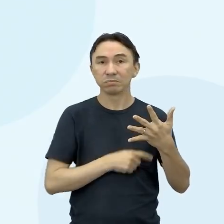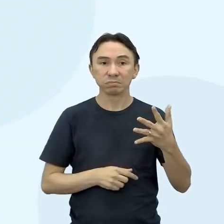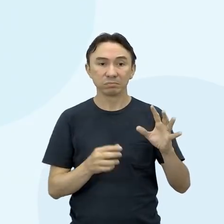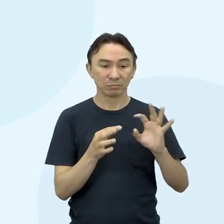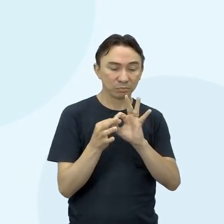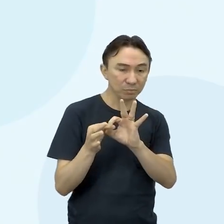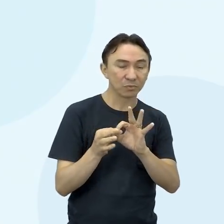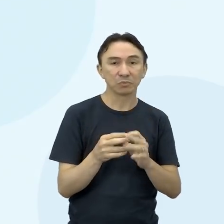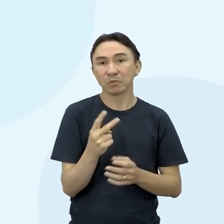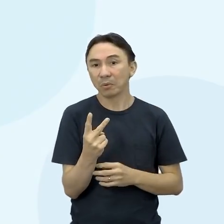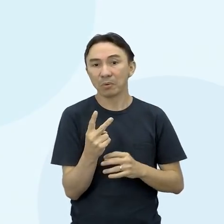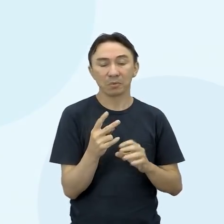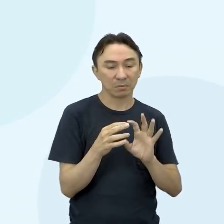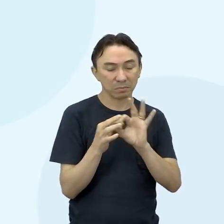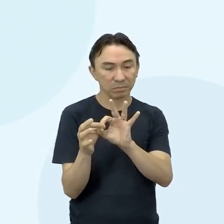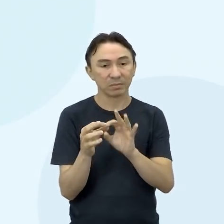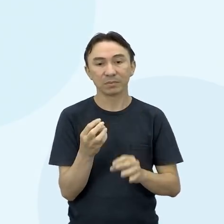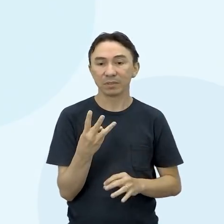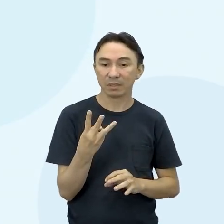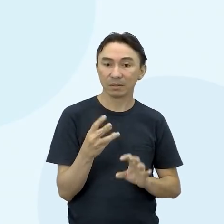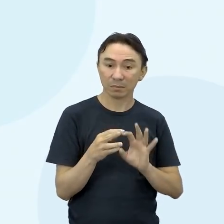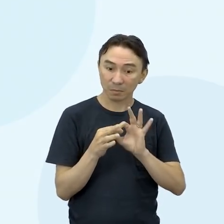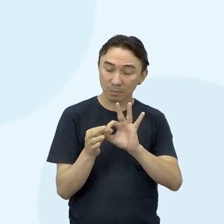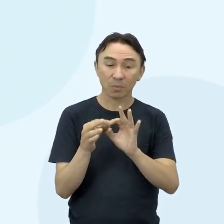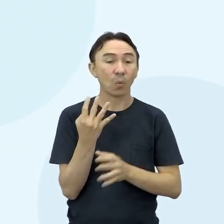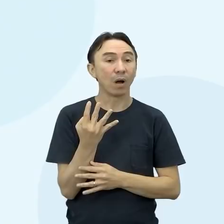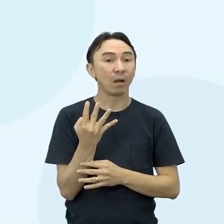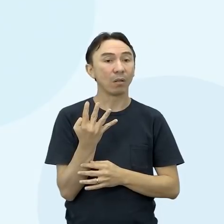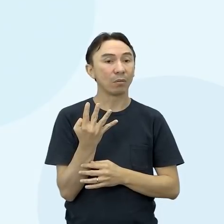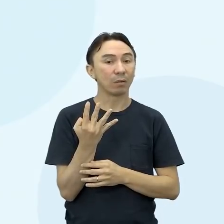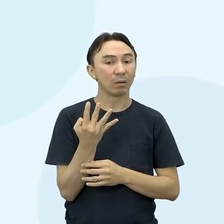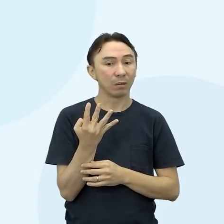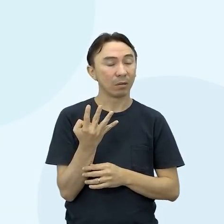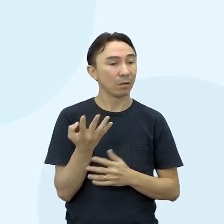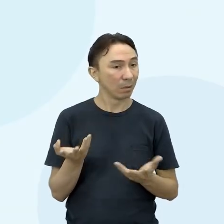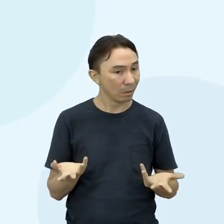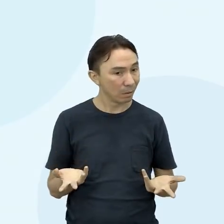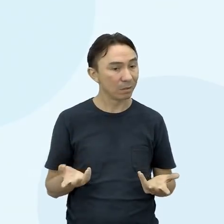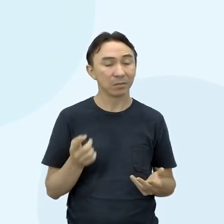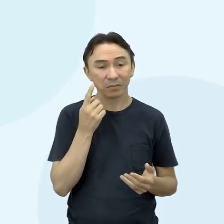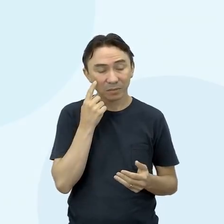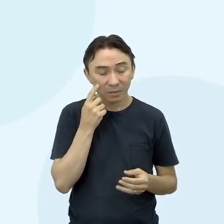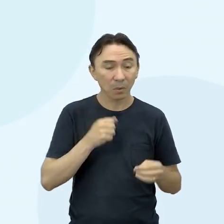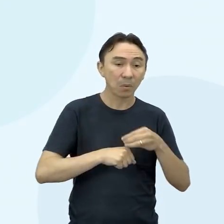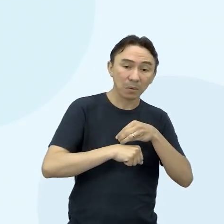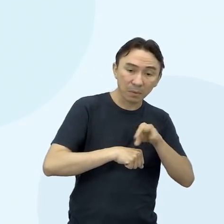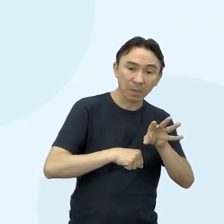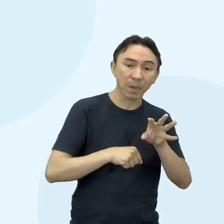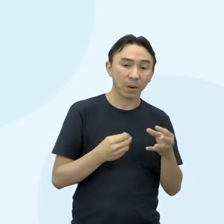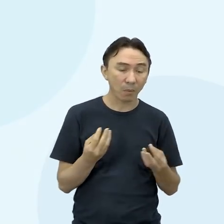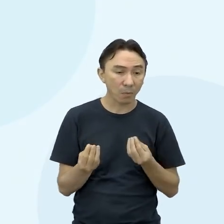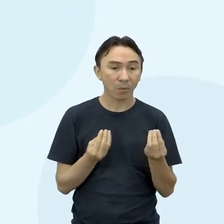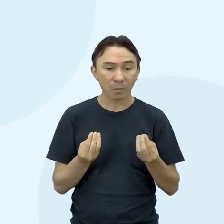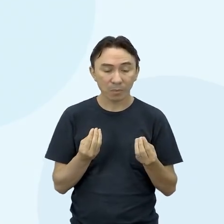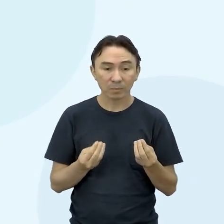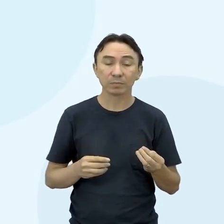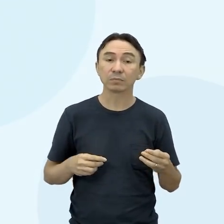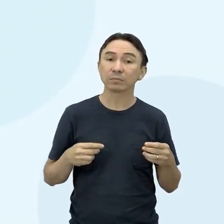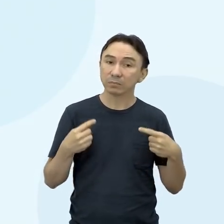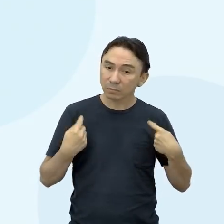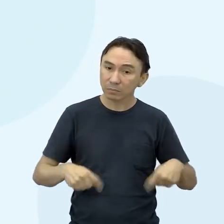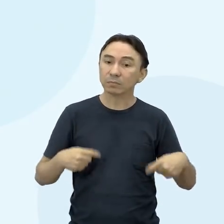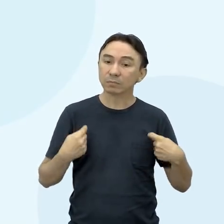olho na integração, ele dá algumas dicas dessa integração e que pode e deve, né, ser trocada aí com os